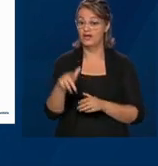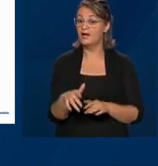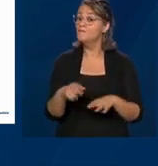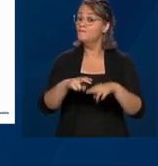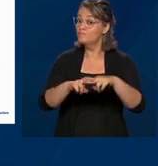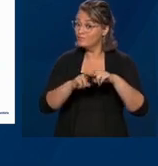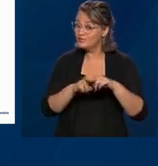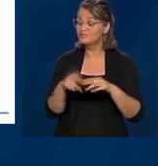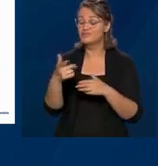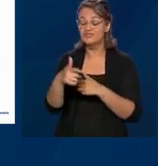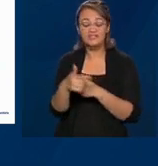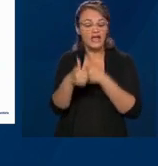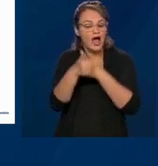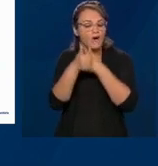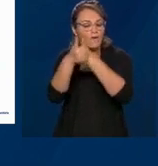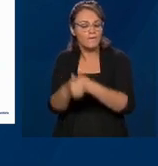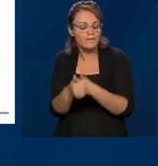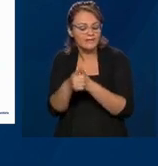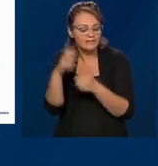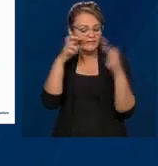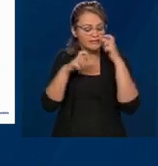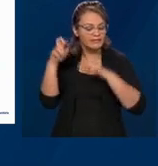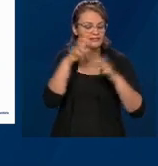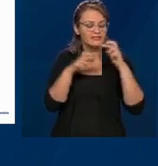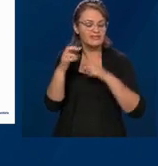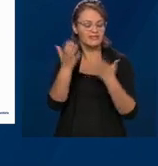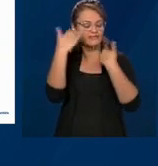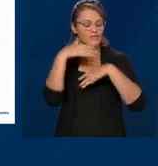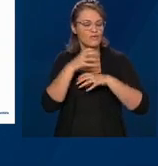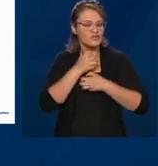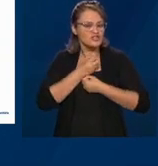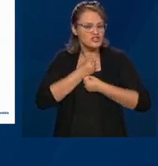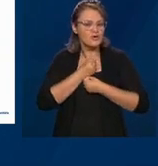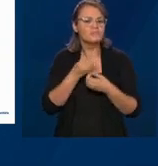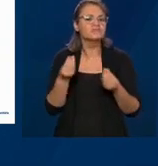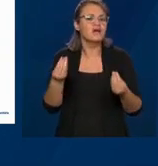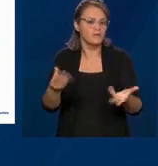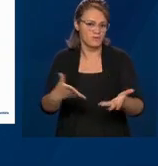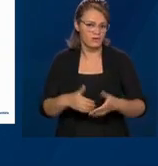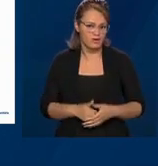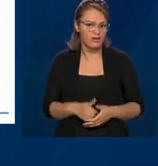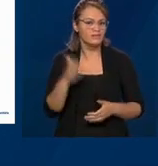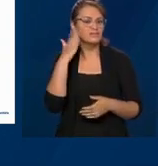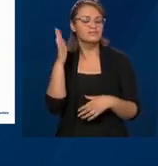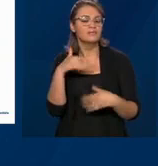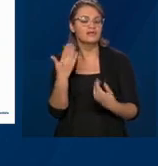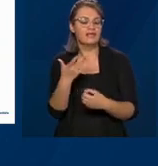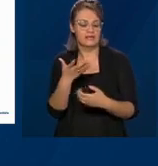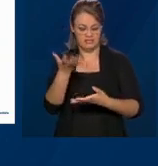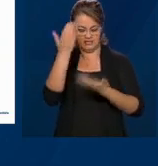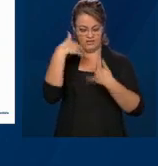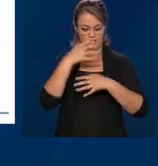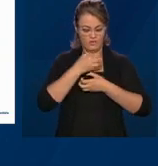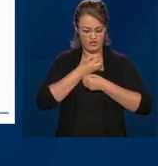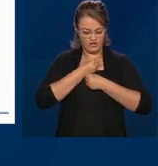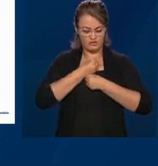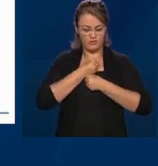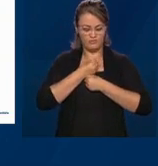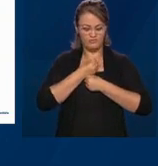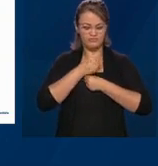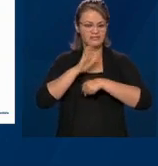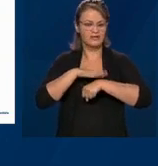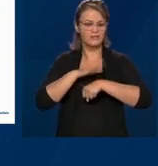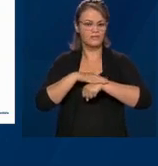acompanhamento desses anticorpos. Nós precisamos saber quanto tempo dura esses anticorpos que são